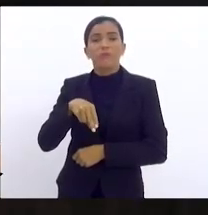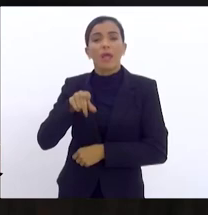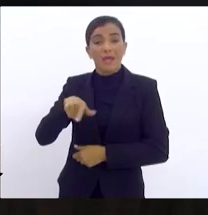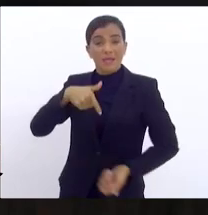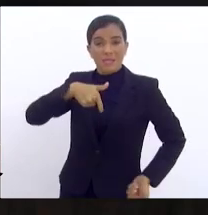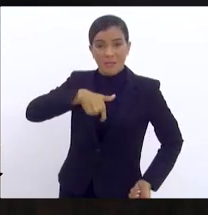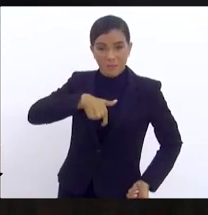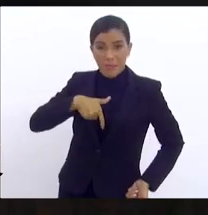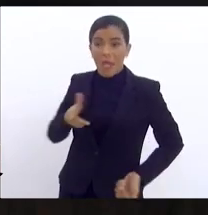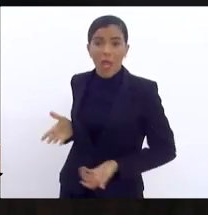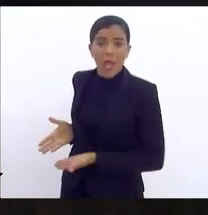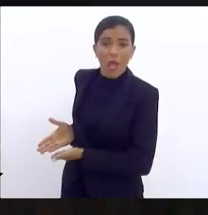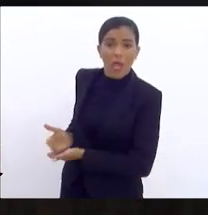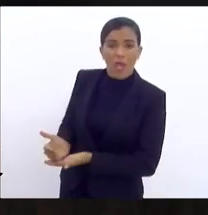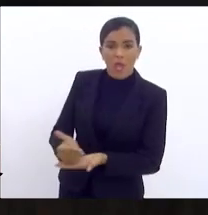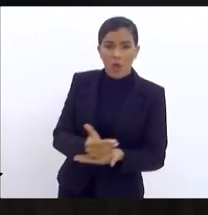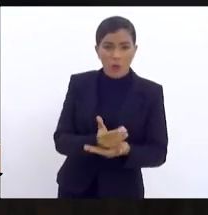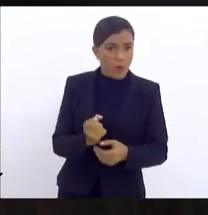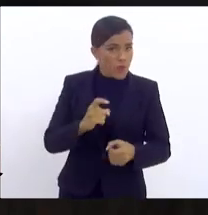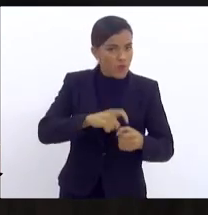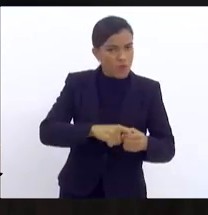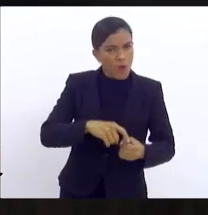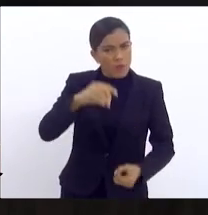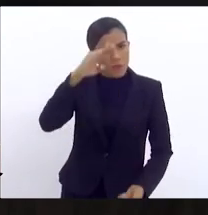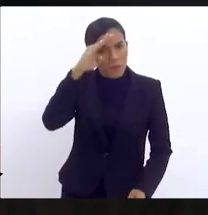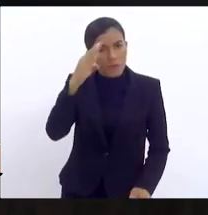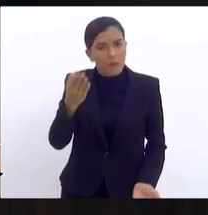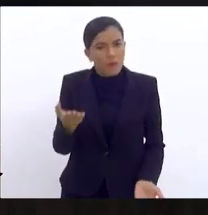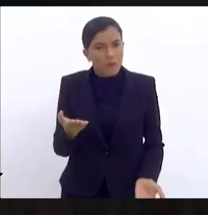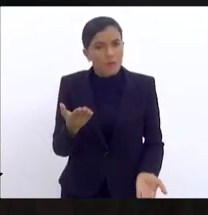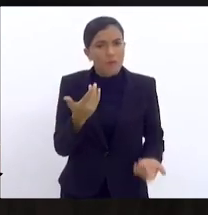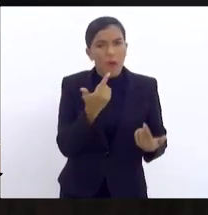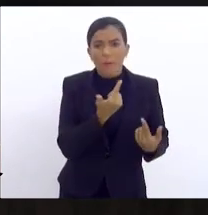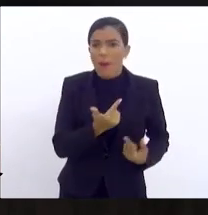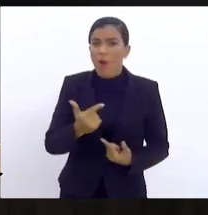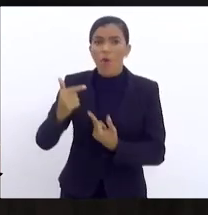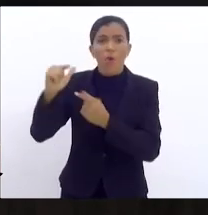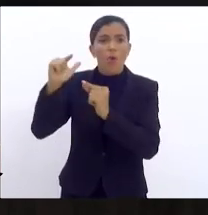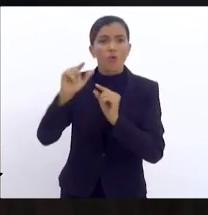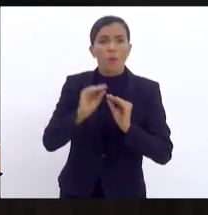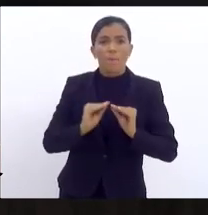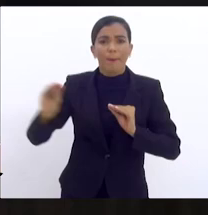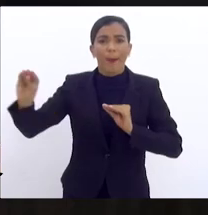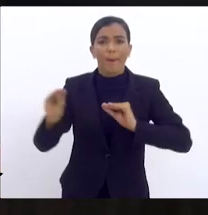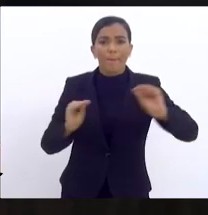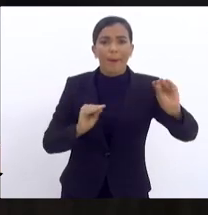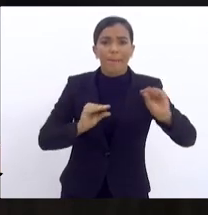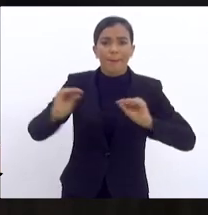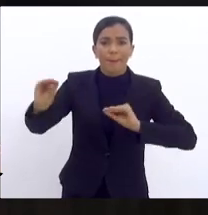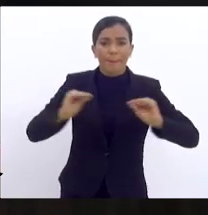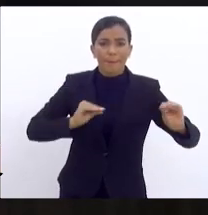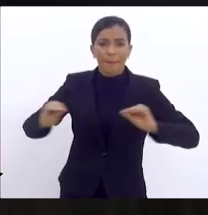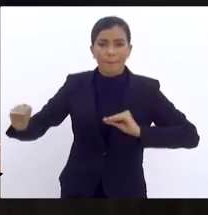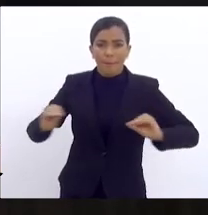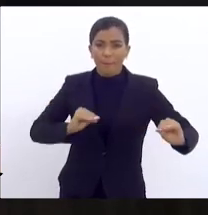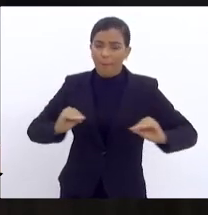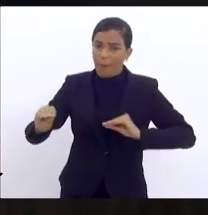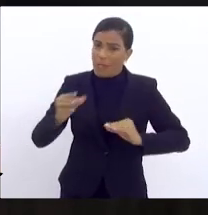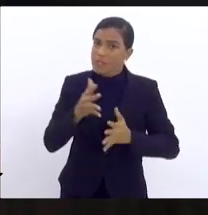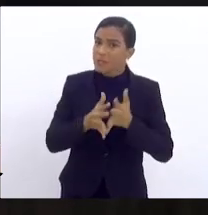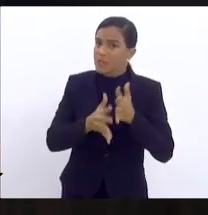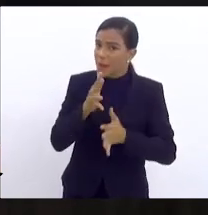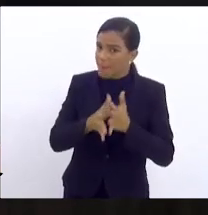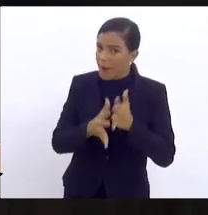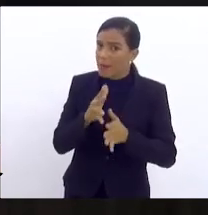batalhão e às vezes ele não volta para o Batalhão vai para outras outros batalhões e isso é uma coisa também que prejudica muito